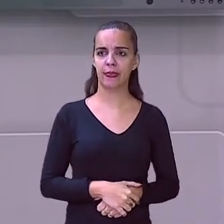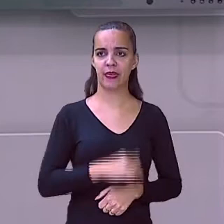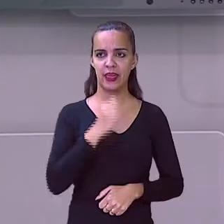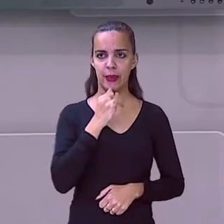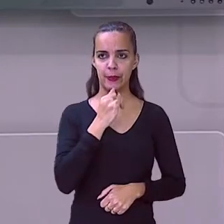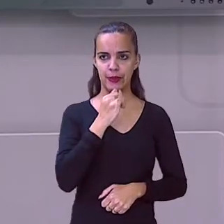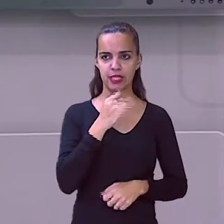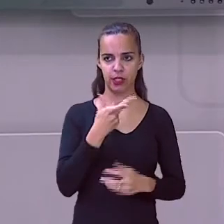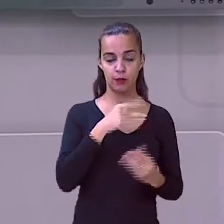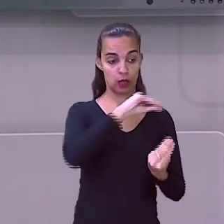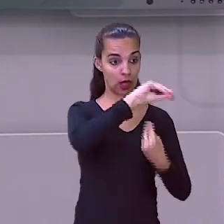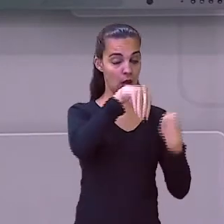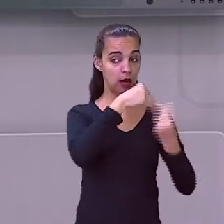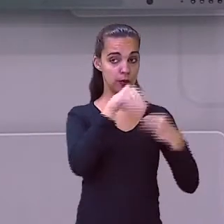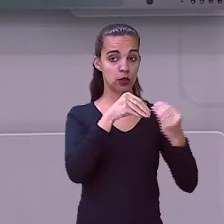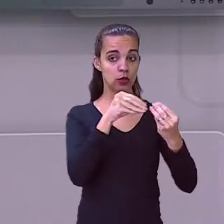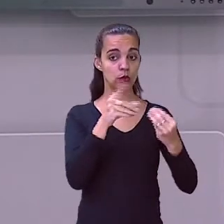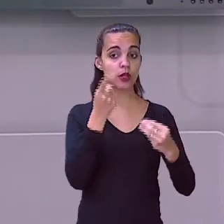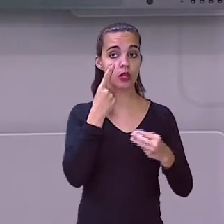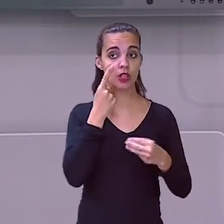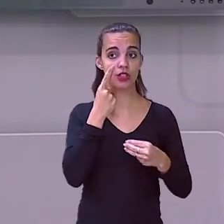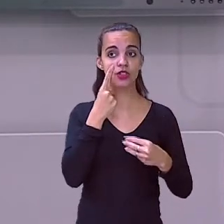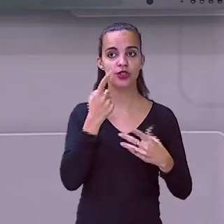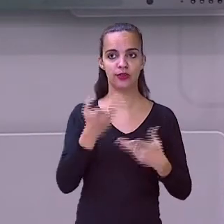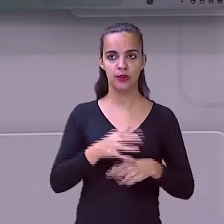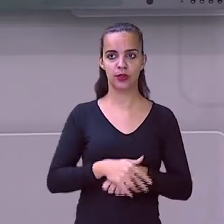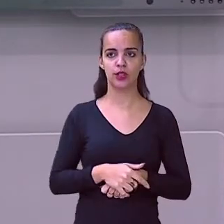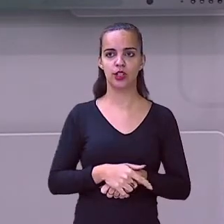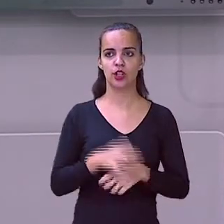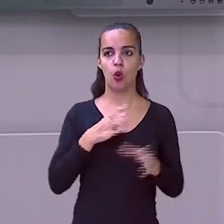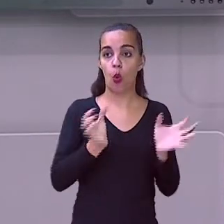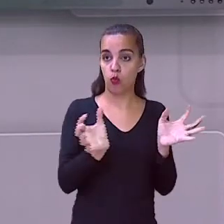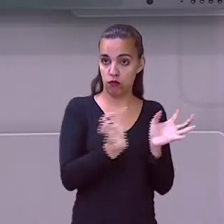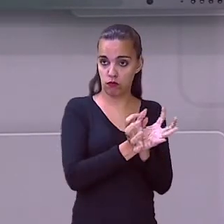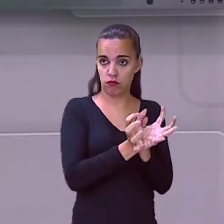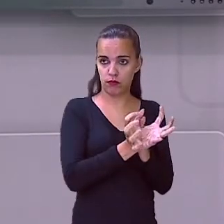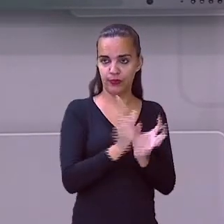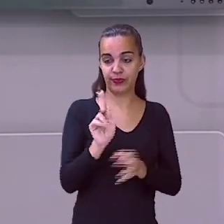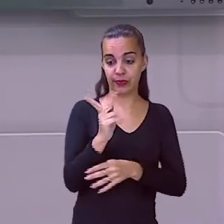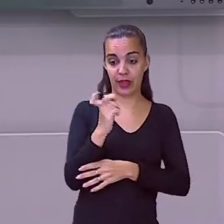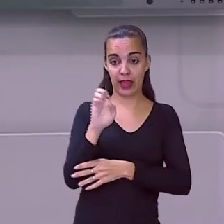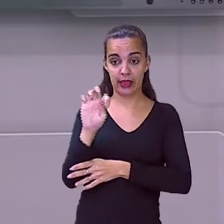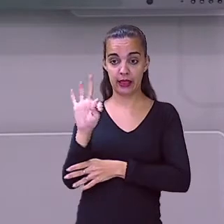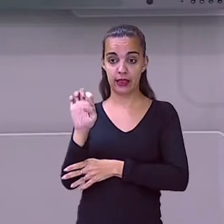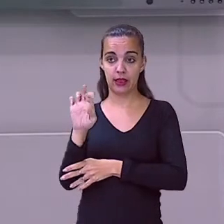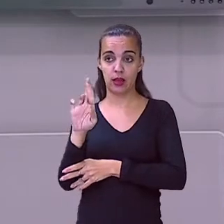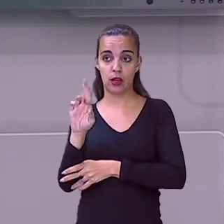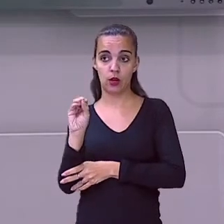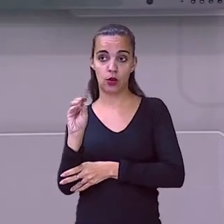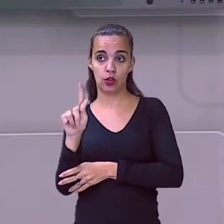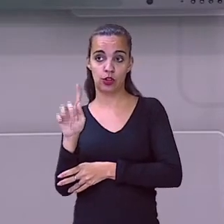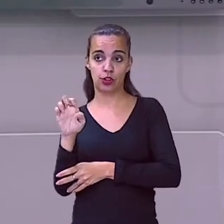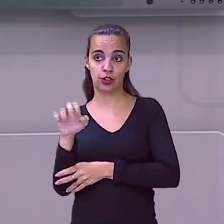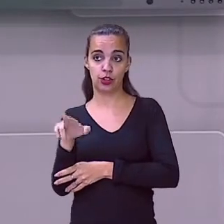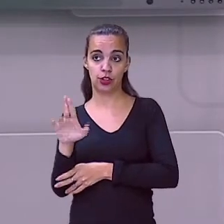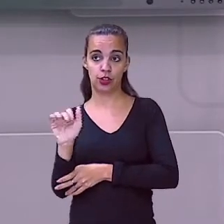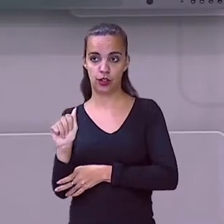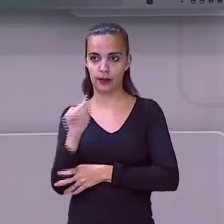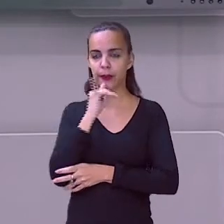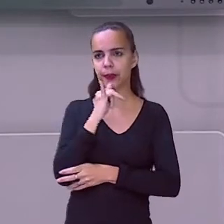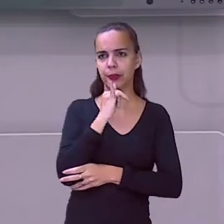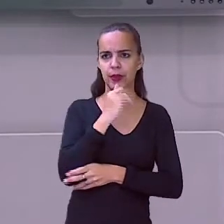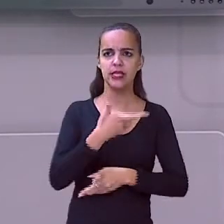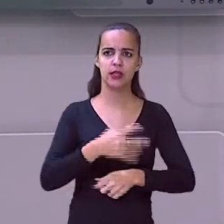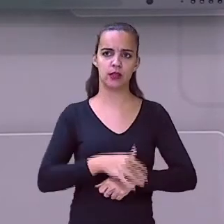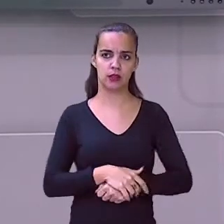a mistura que a gente vai separar, ela é do grupo de heterogêneos. Então, essa mistura